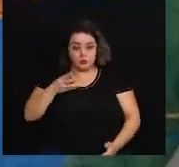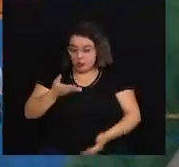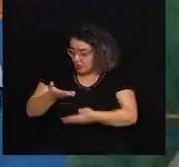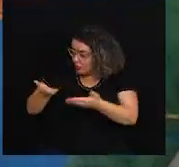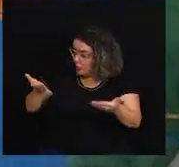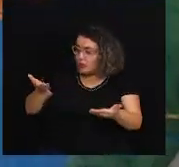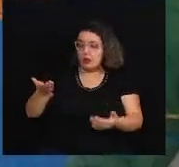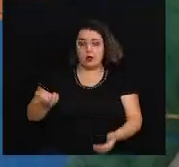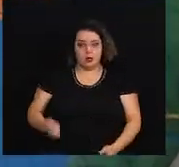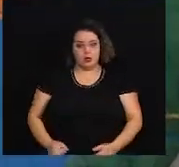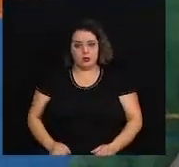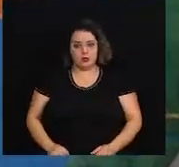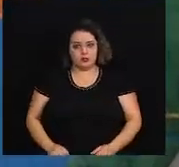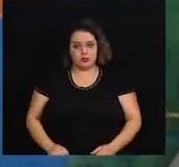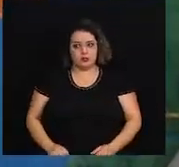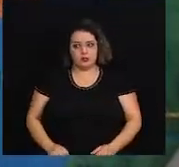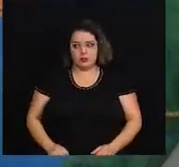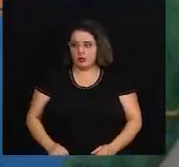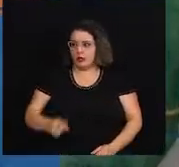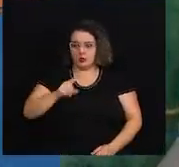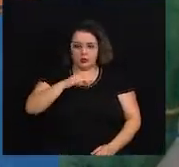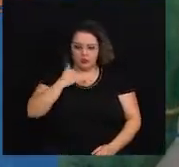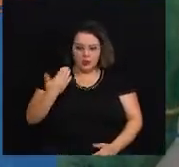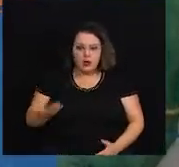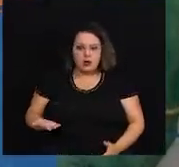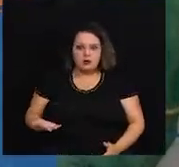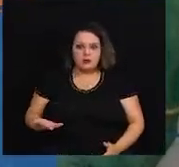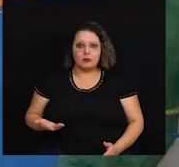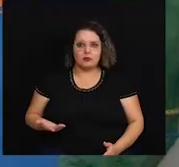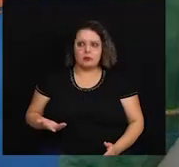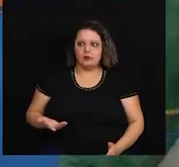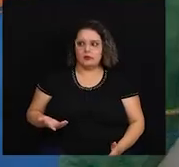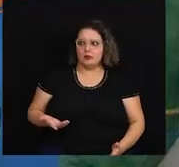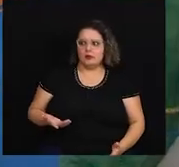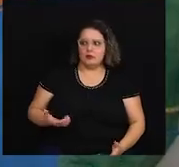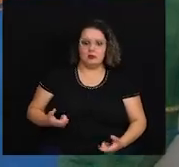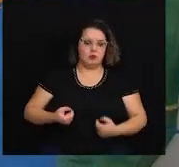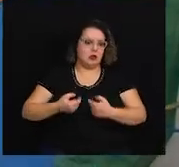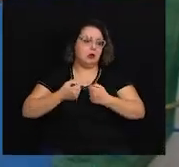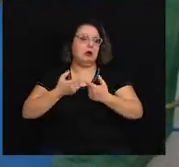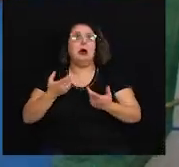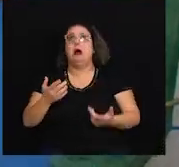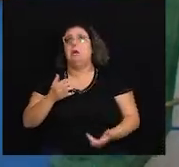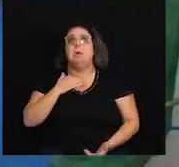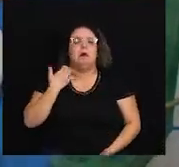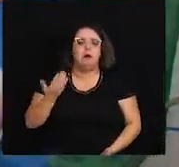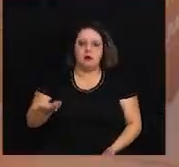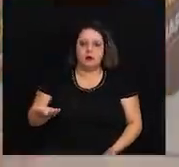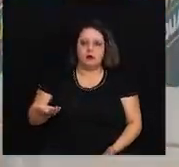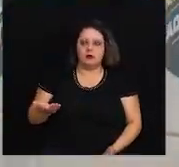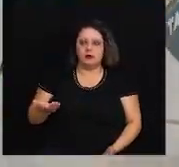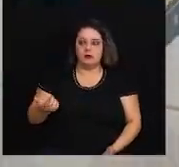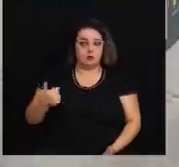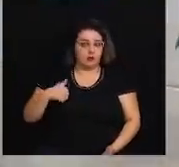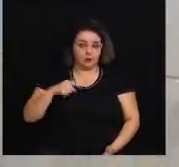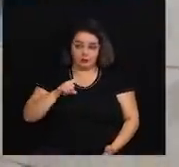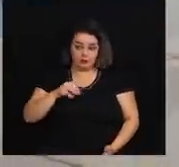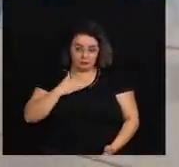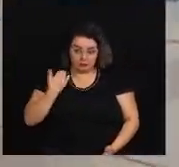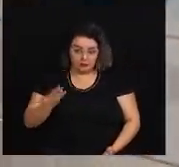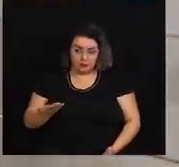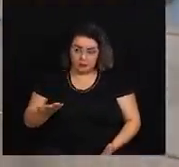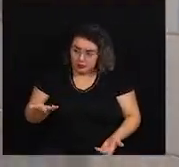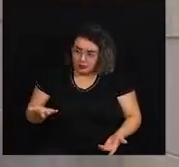eles então tem um motivo que eu não morri que todo cara aí o que que pega aqui em casa não pode morre sem jeito e eu não morri Então